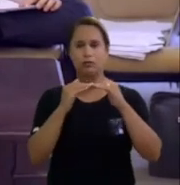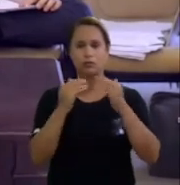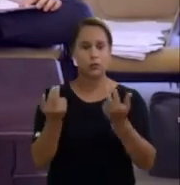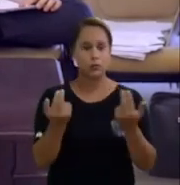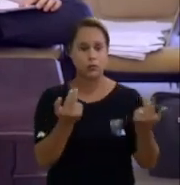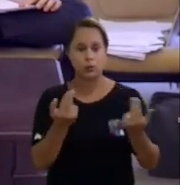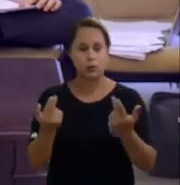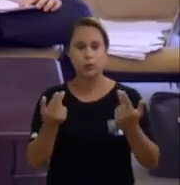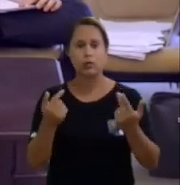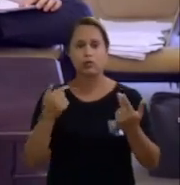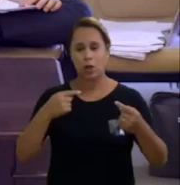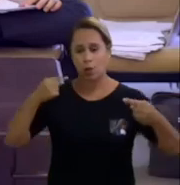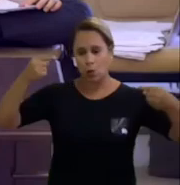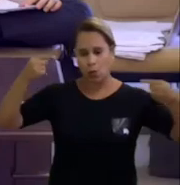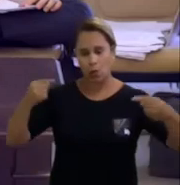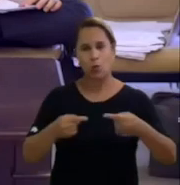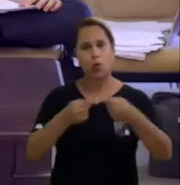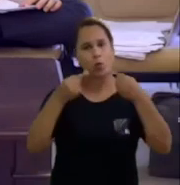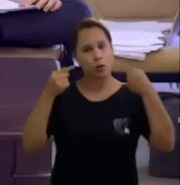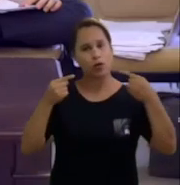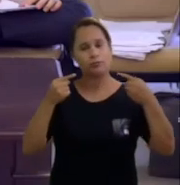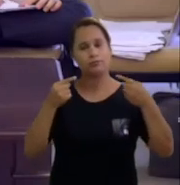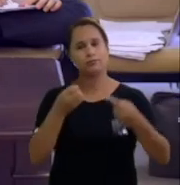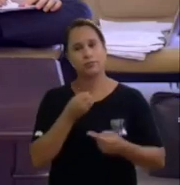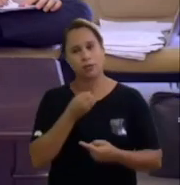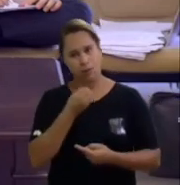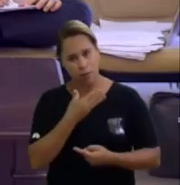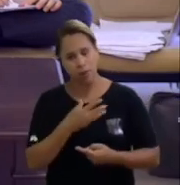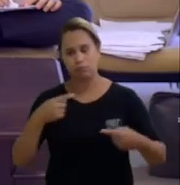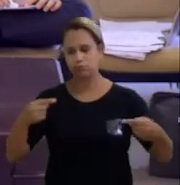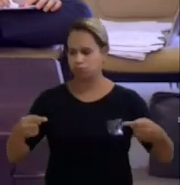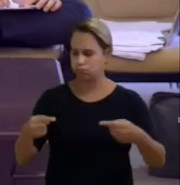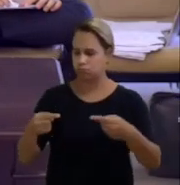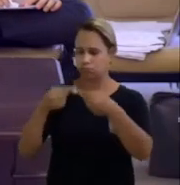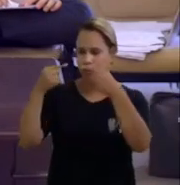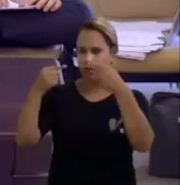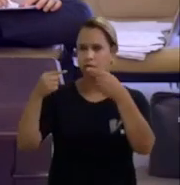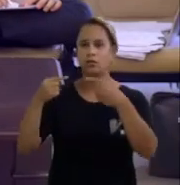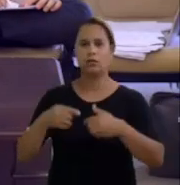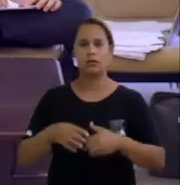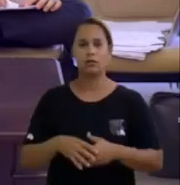Este é o bem que se pretende proteger nesta ação mais do que qualquer outro.